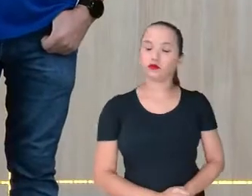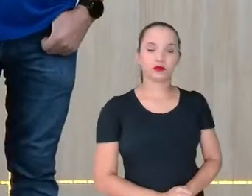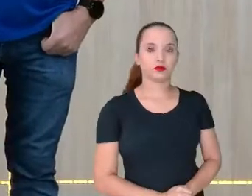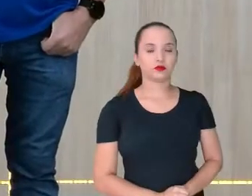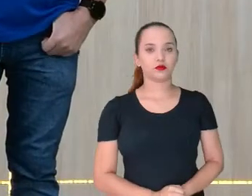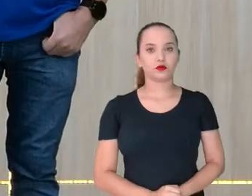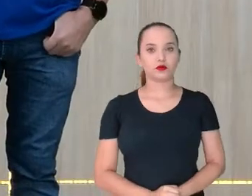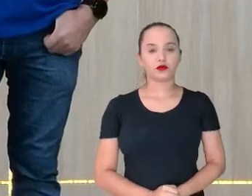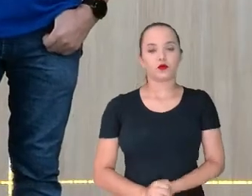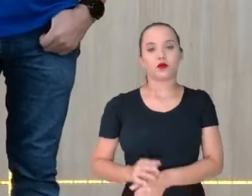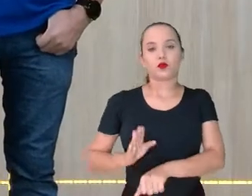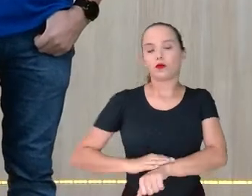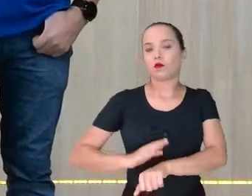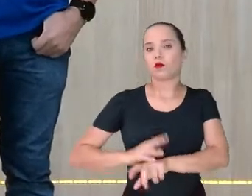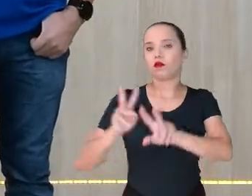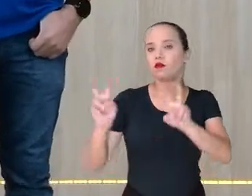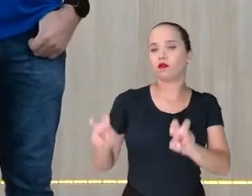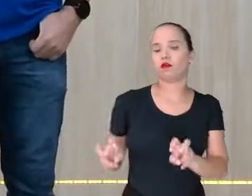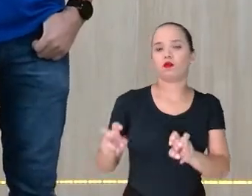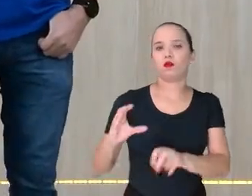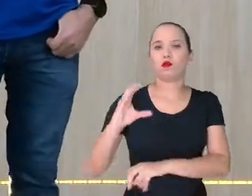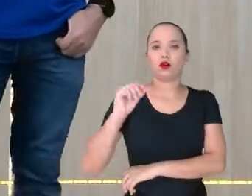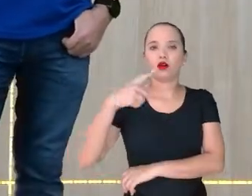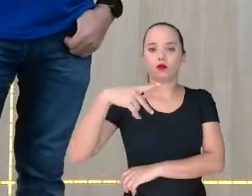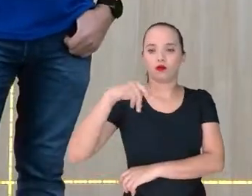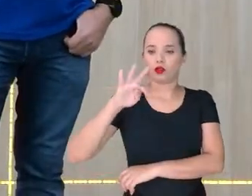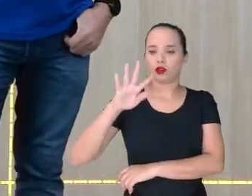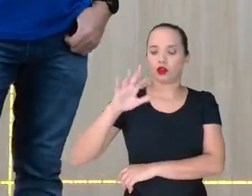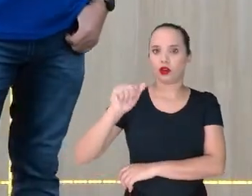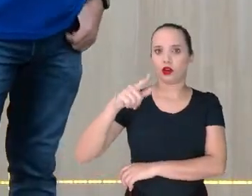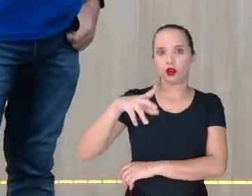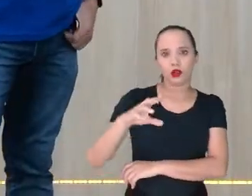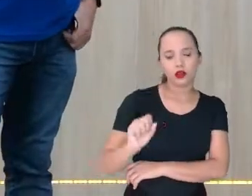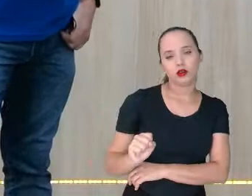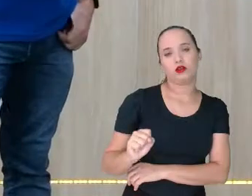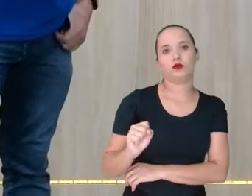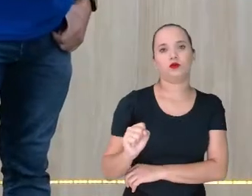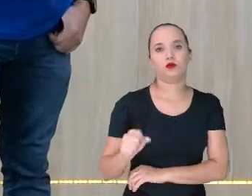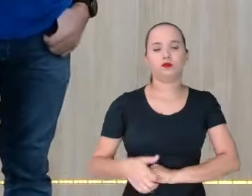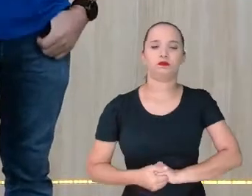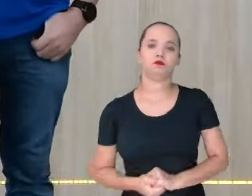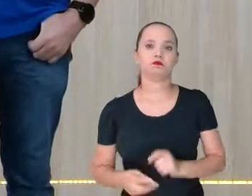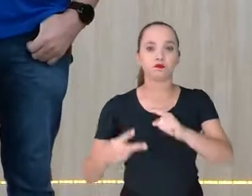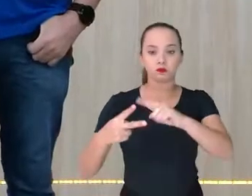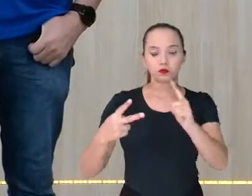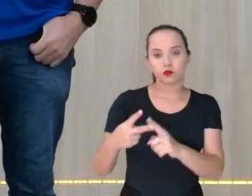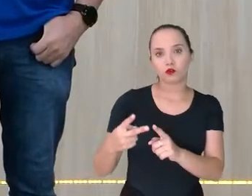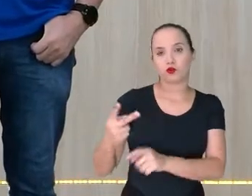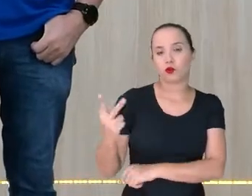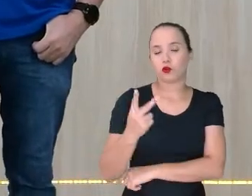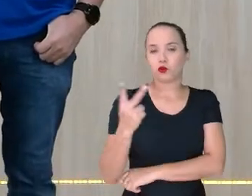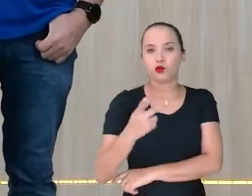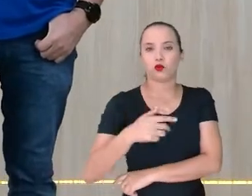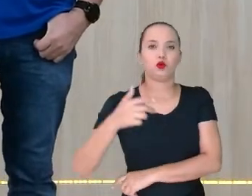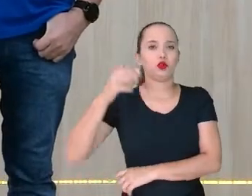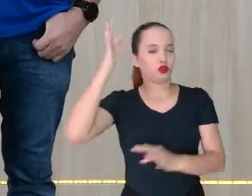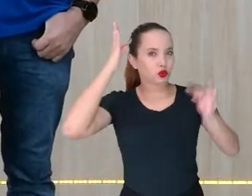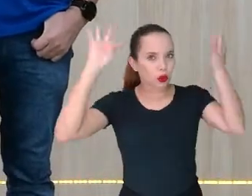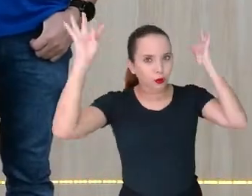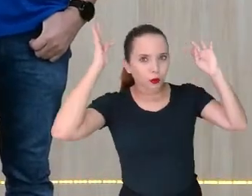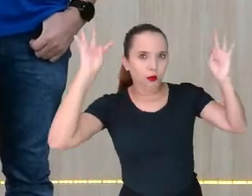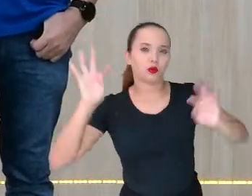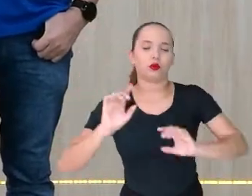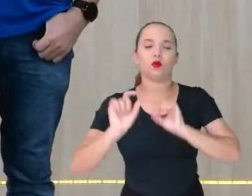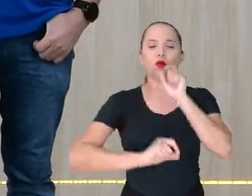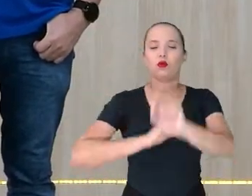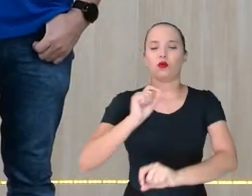a gente fala de capitalismo, o capitalismo, segundo Karl Marx e Friedrich Engels, são os pais do socialismo científico,